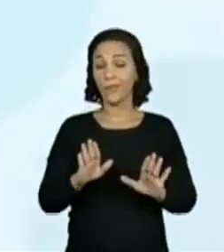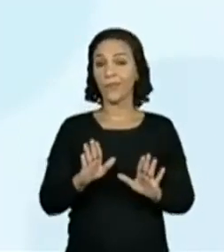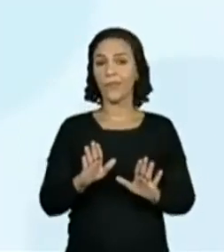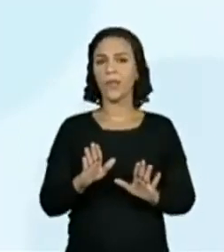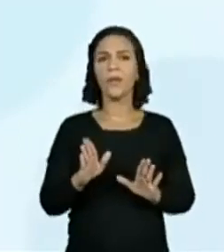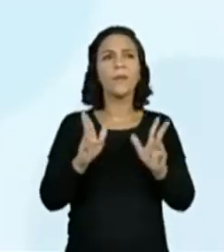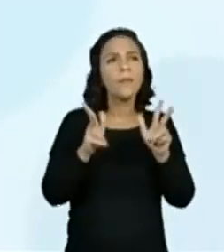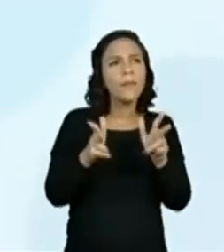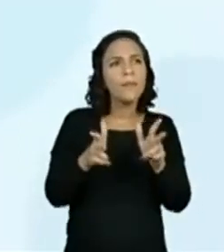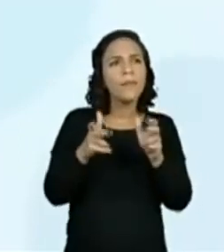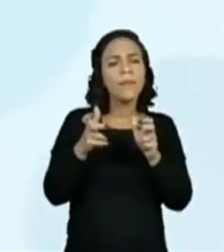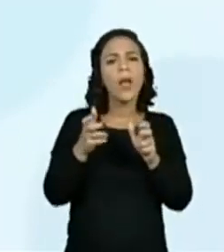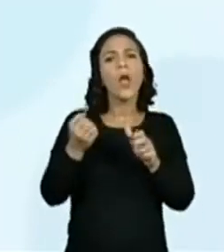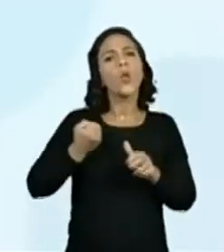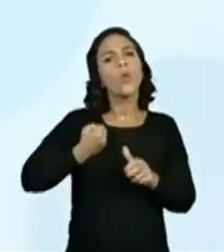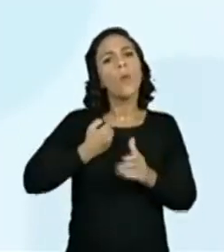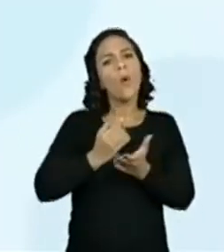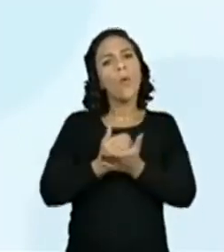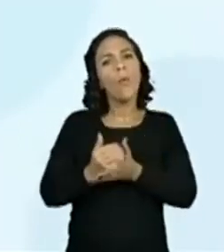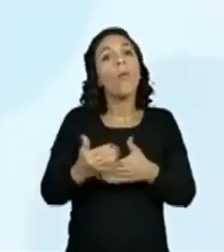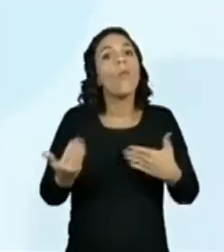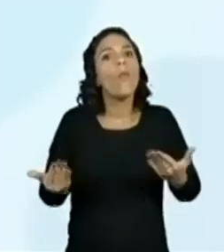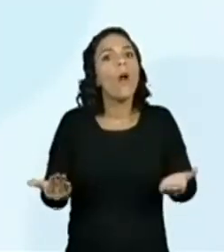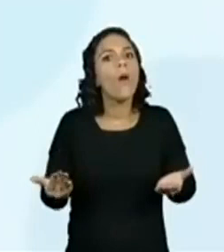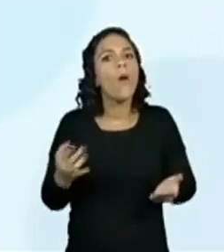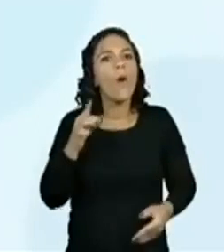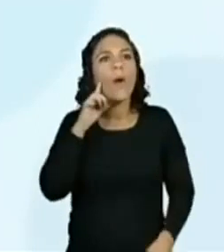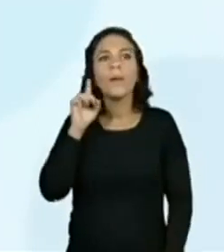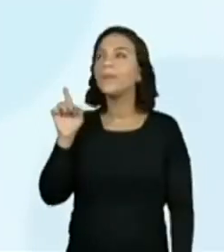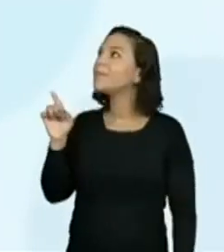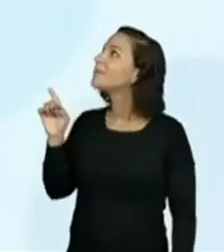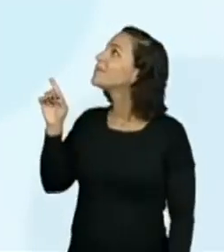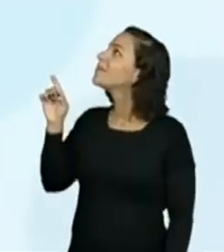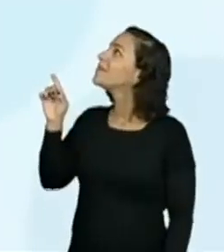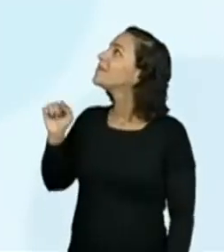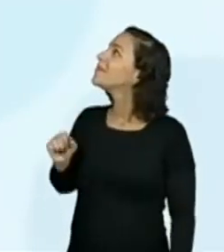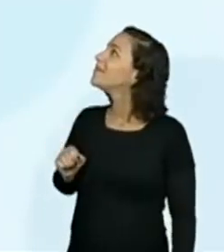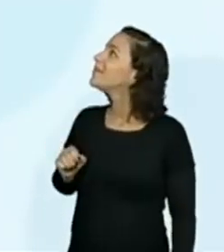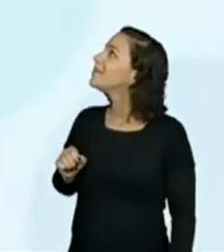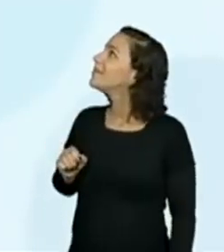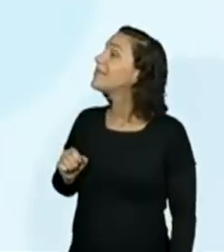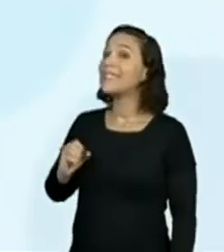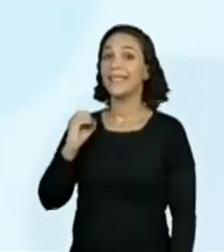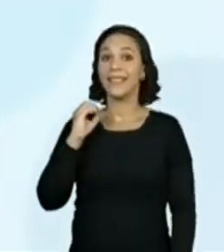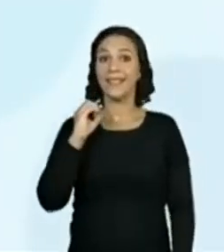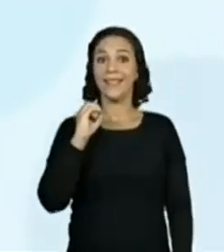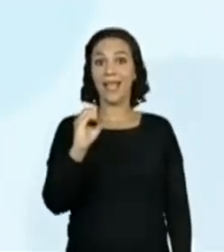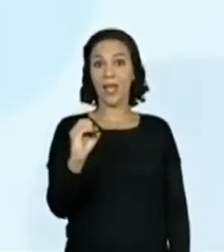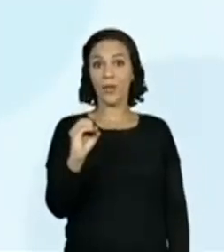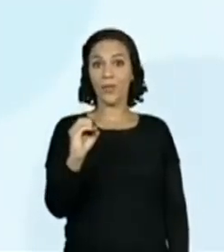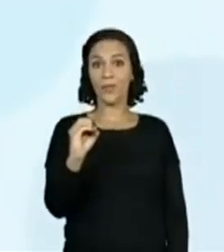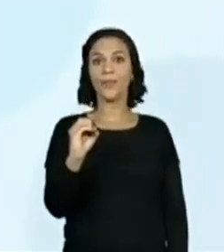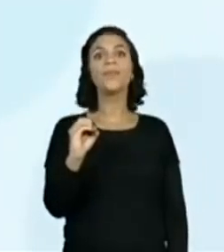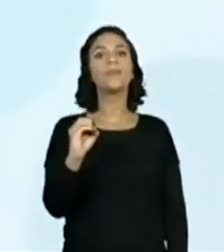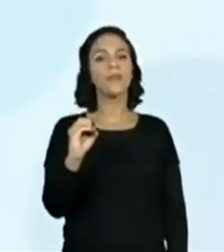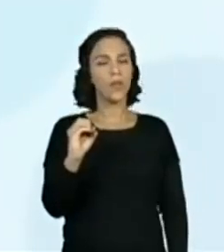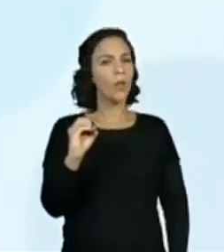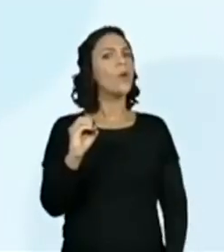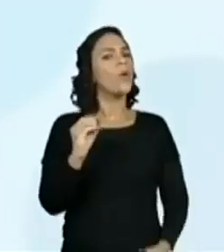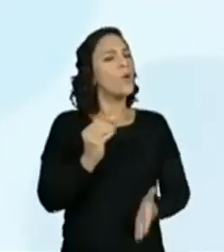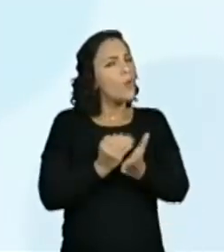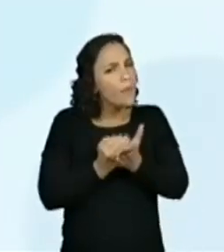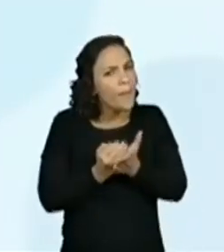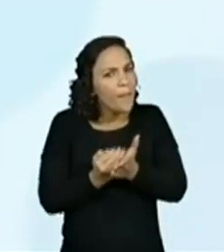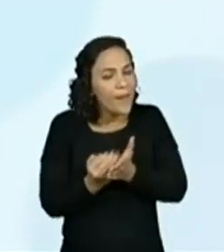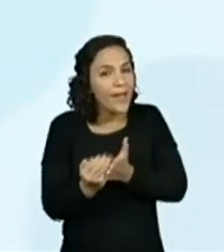aqui o número que começa. Olha só, nós começamos aí com o número 0, não é? Nós temos